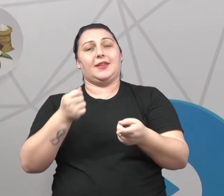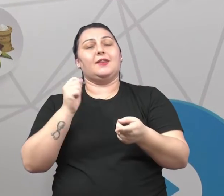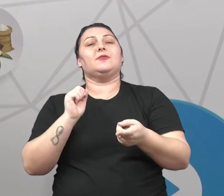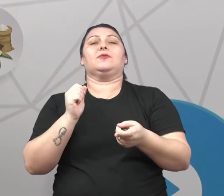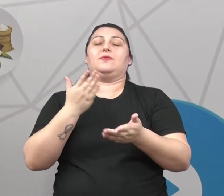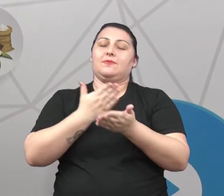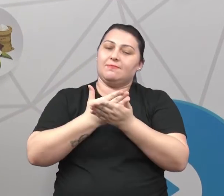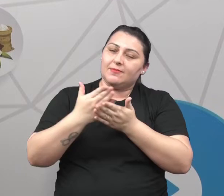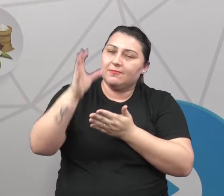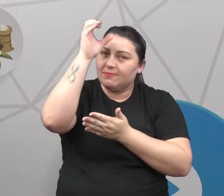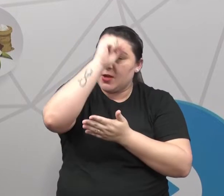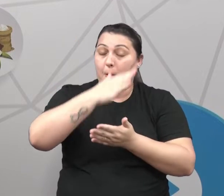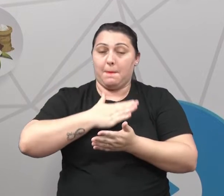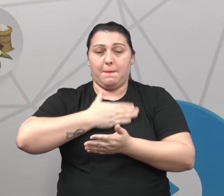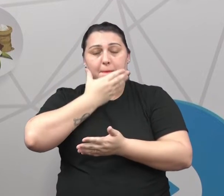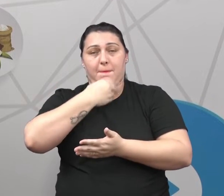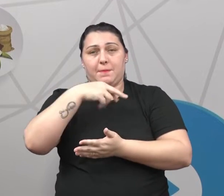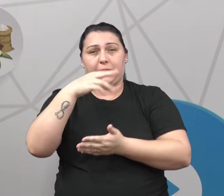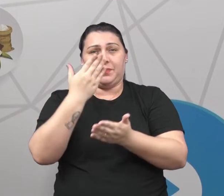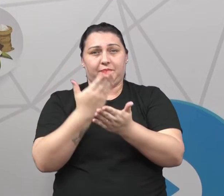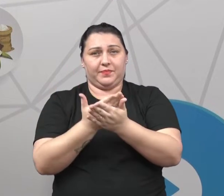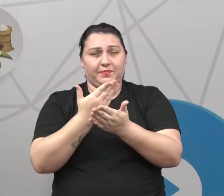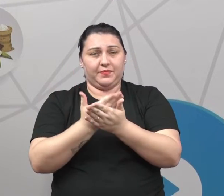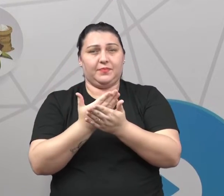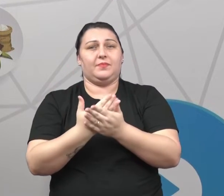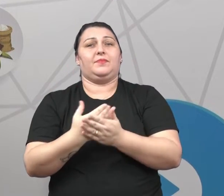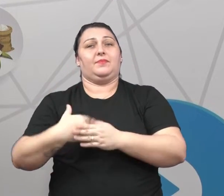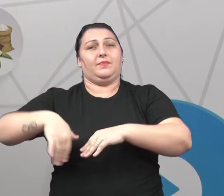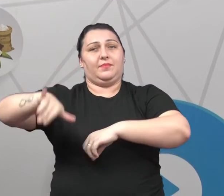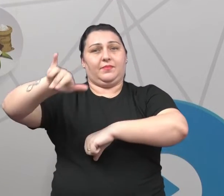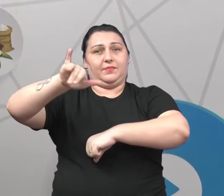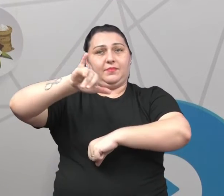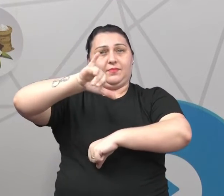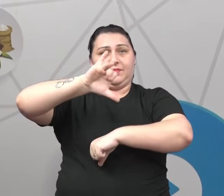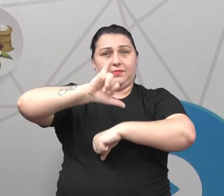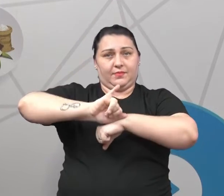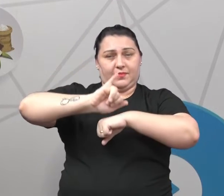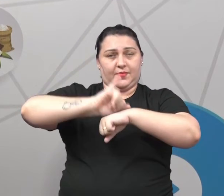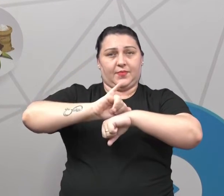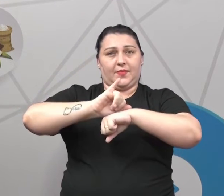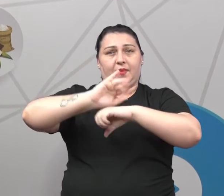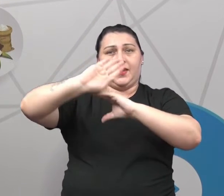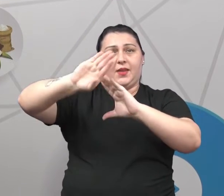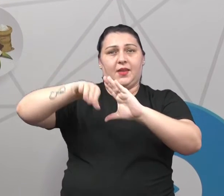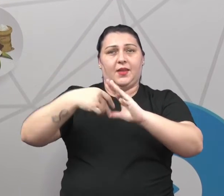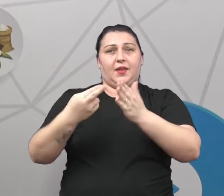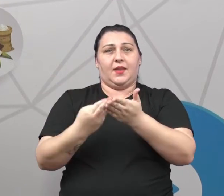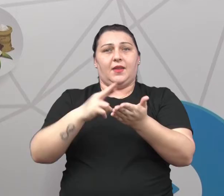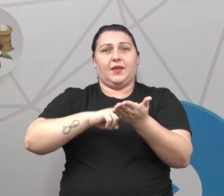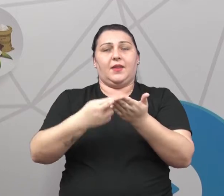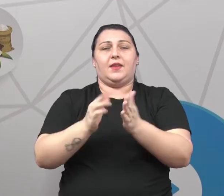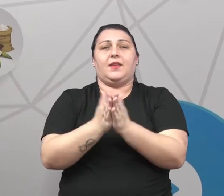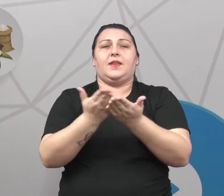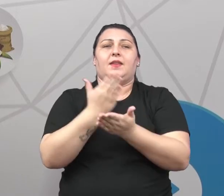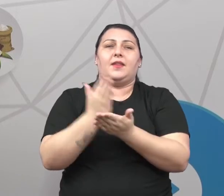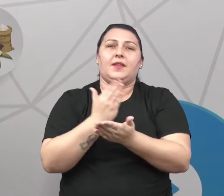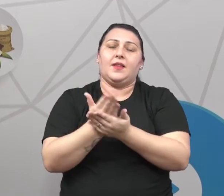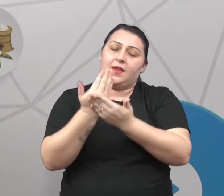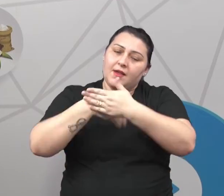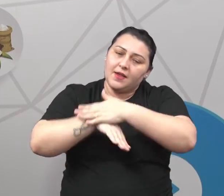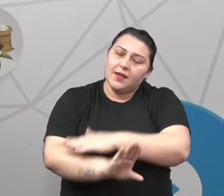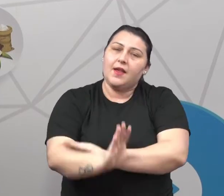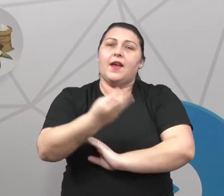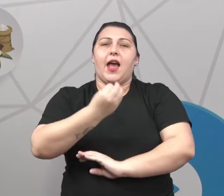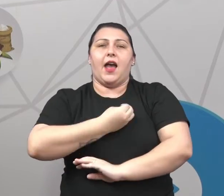germinando. Meu irmão, estudante na capital, mandava-me revistas e livros e me habituei a